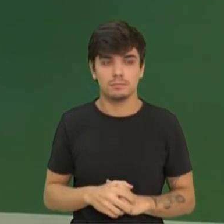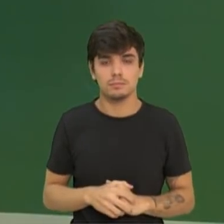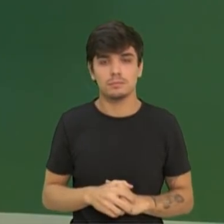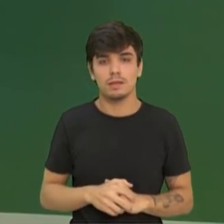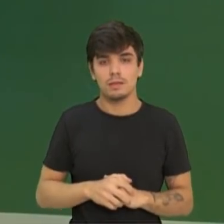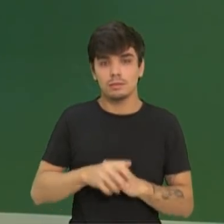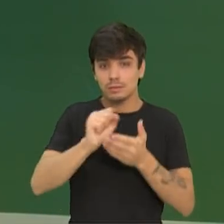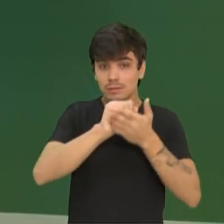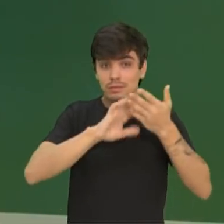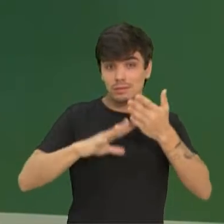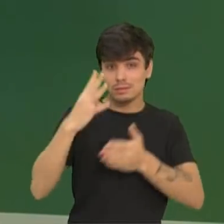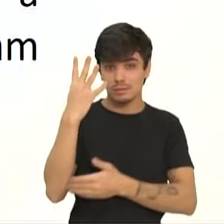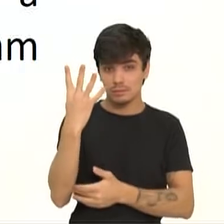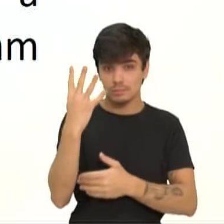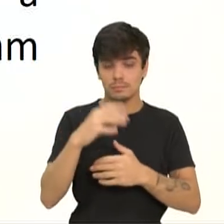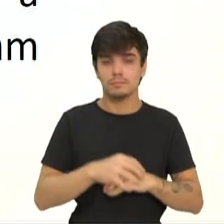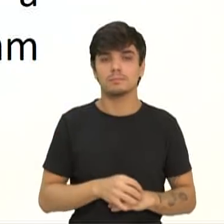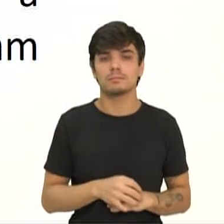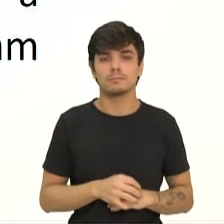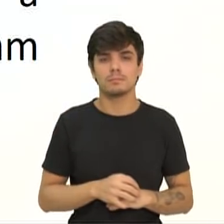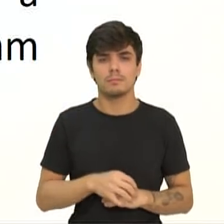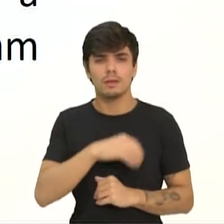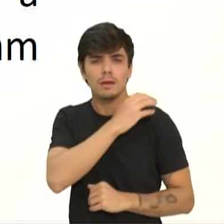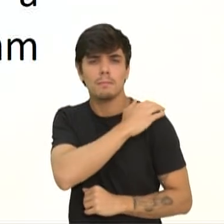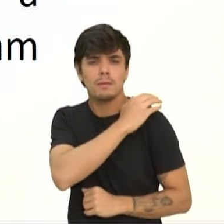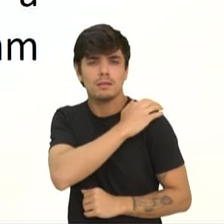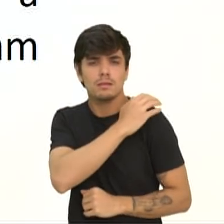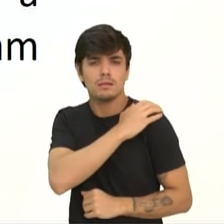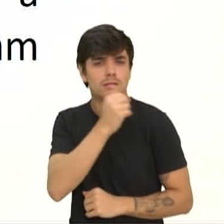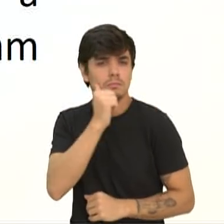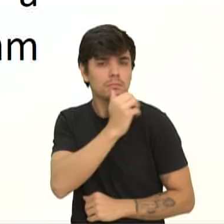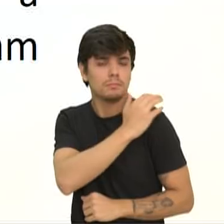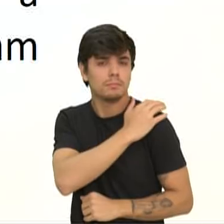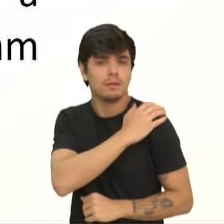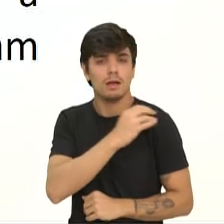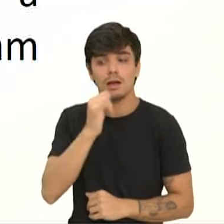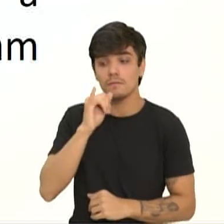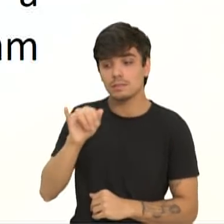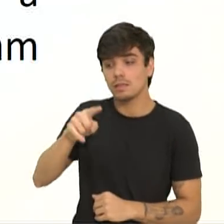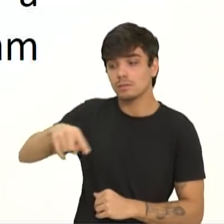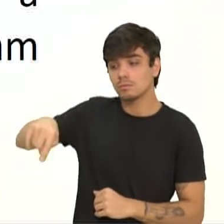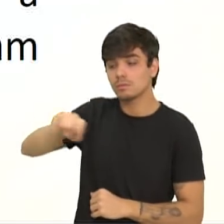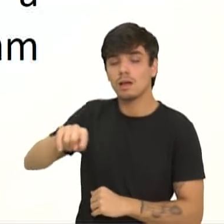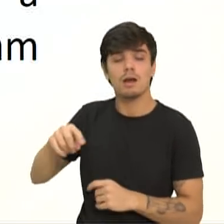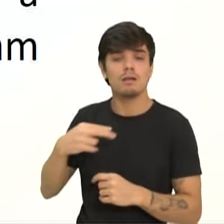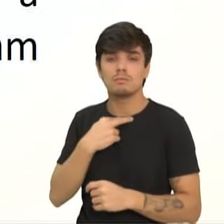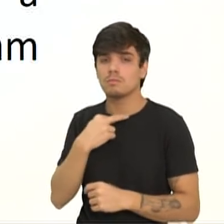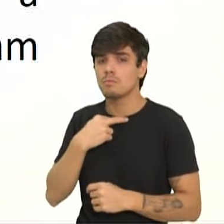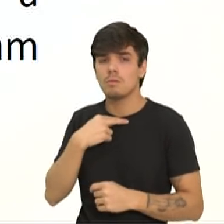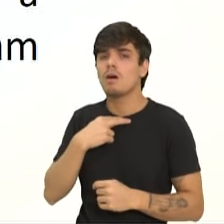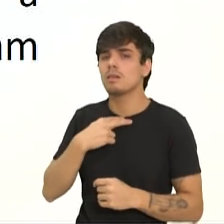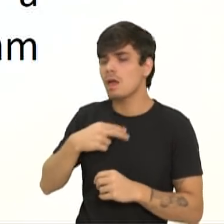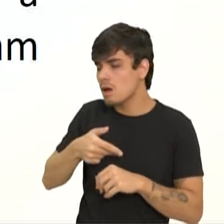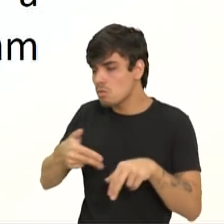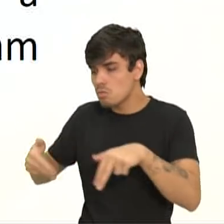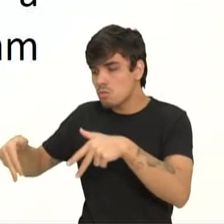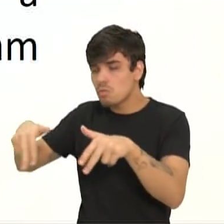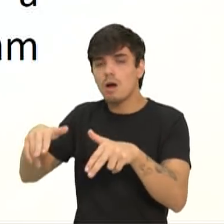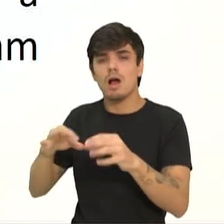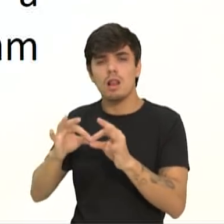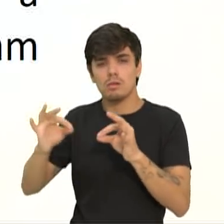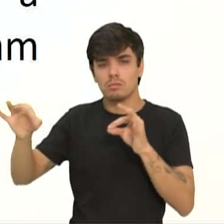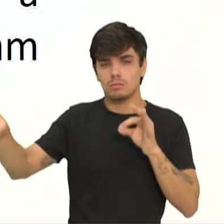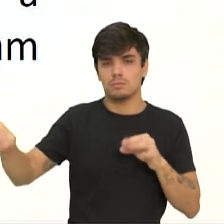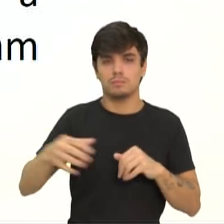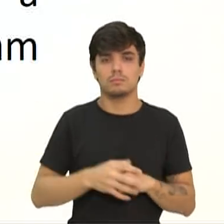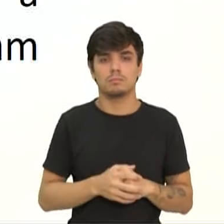Exercício de número 3. Madrinha avisava: vocês não devem andar tão longe de casa. De